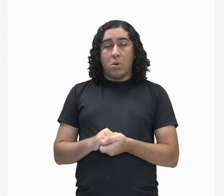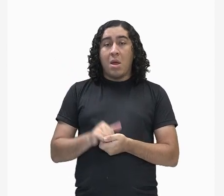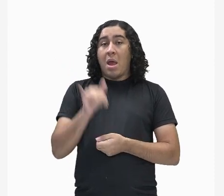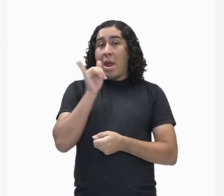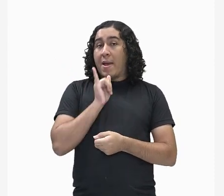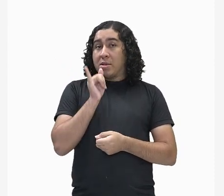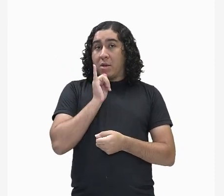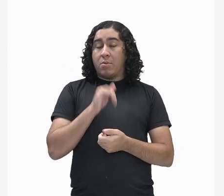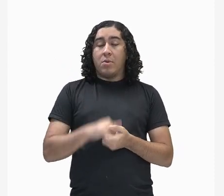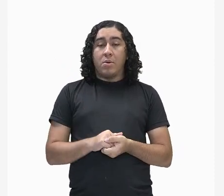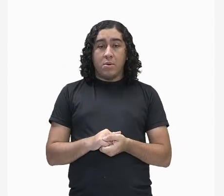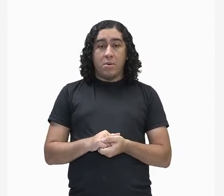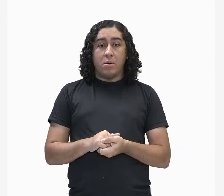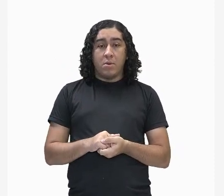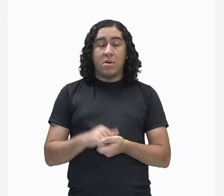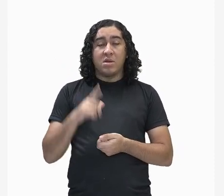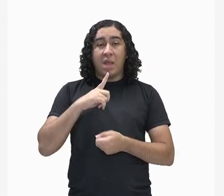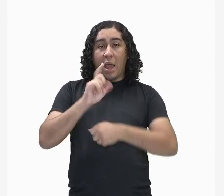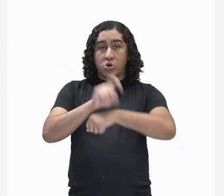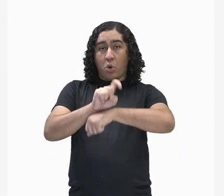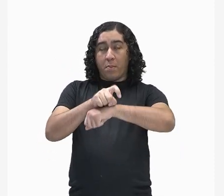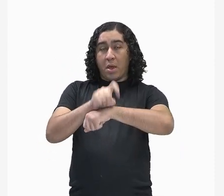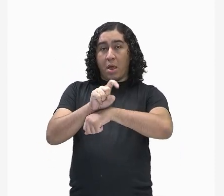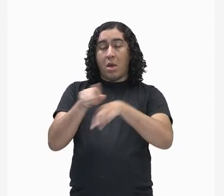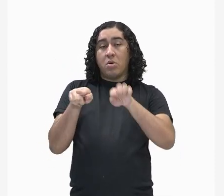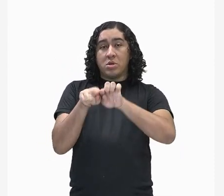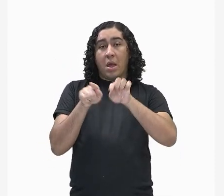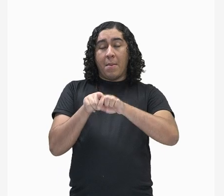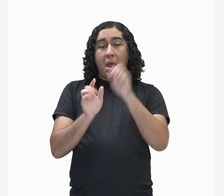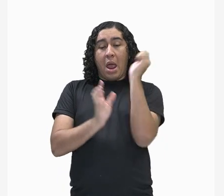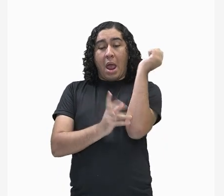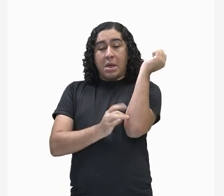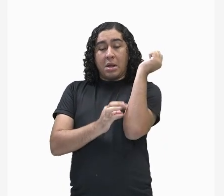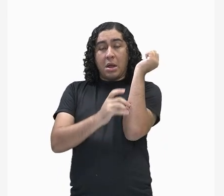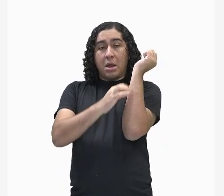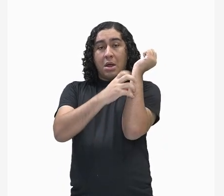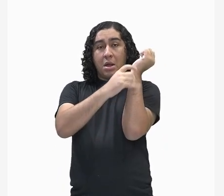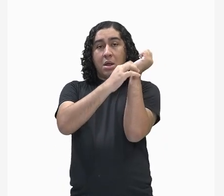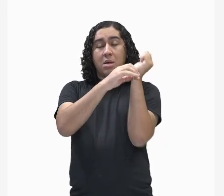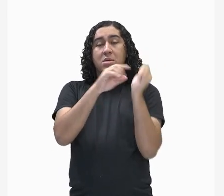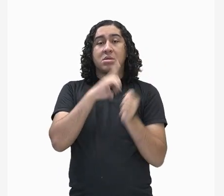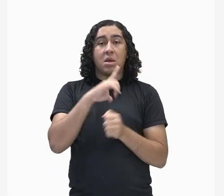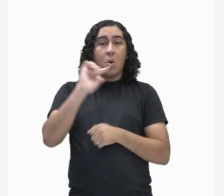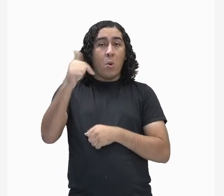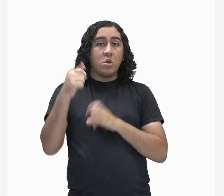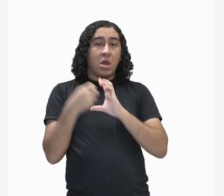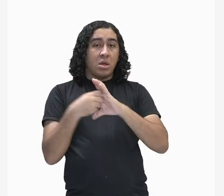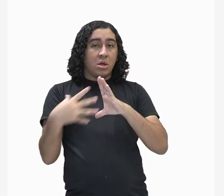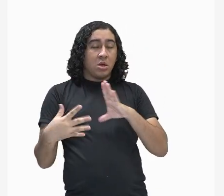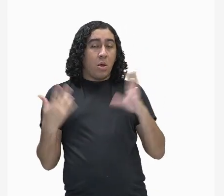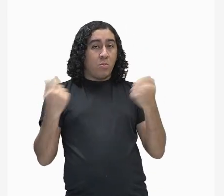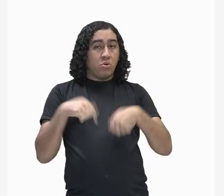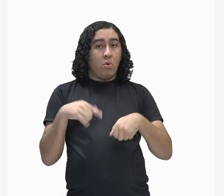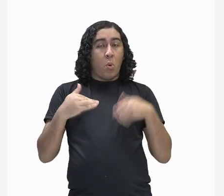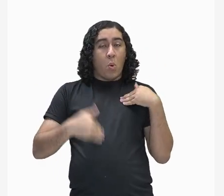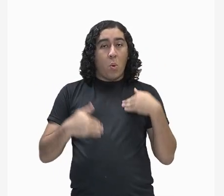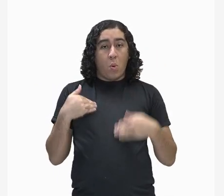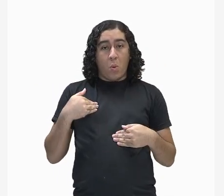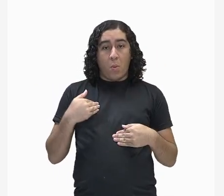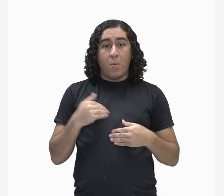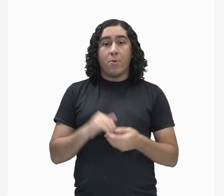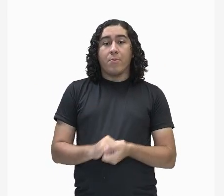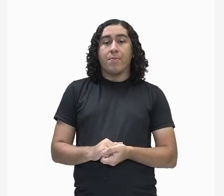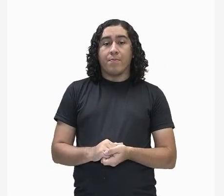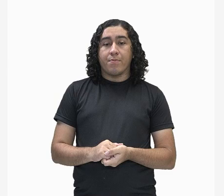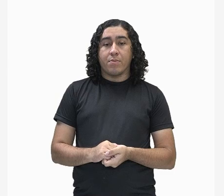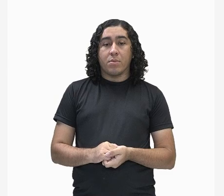exemplo, a presença de escorpiões, de aranhas, né? Que apresenta já outra característica corporal.